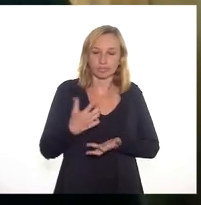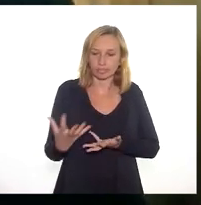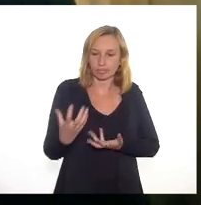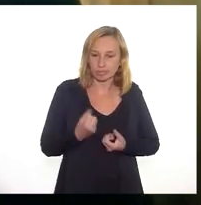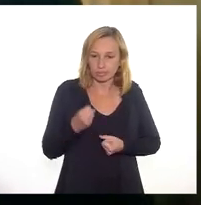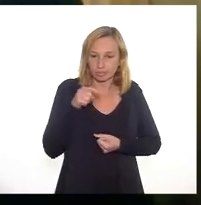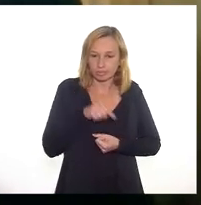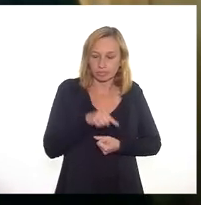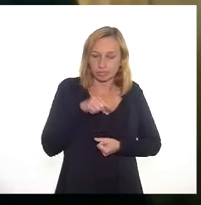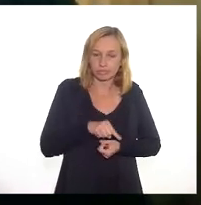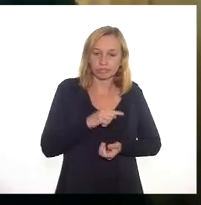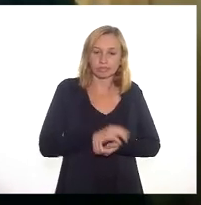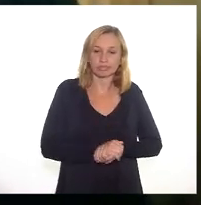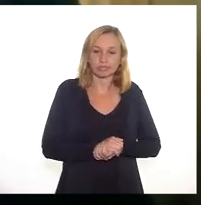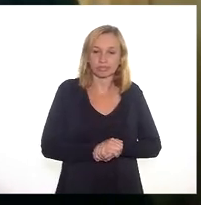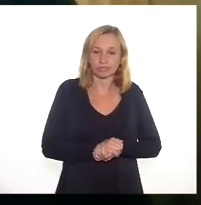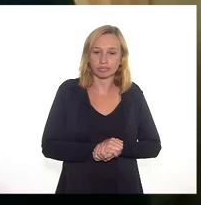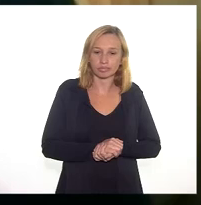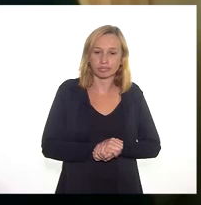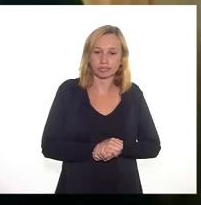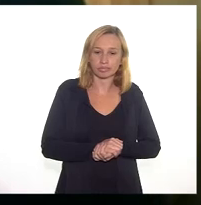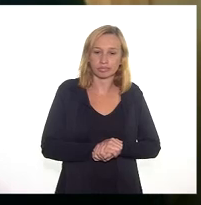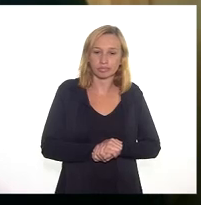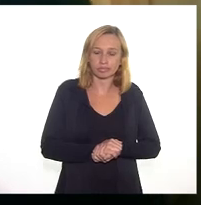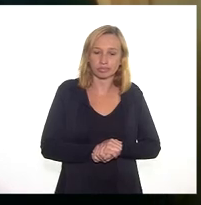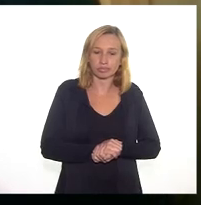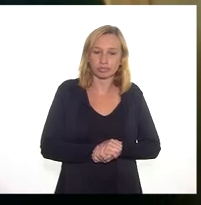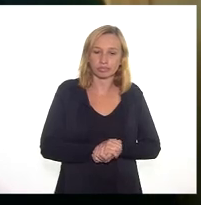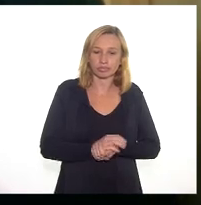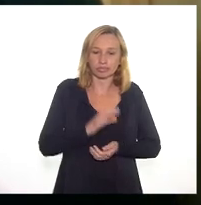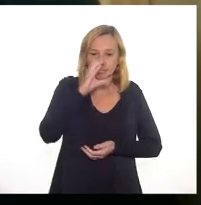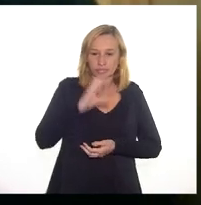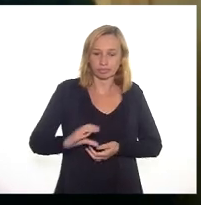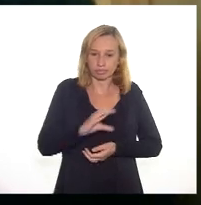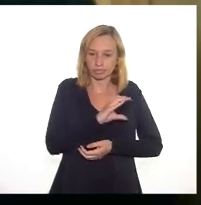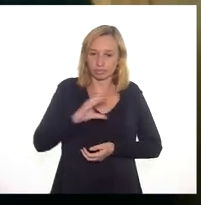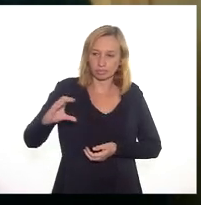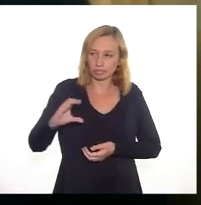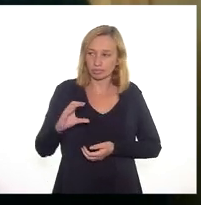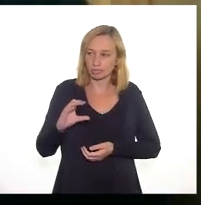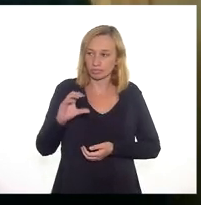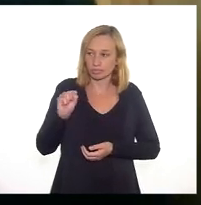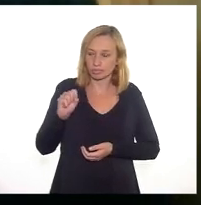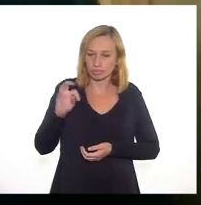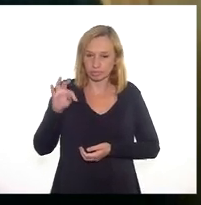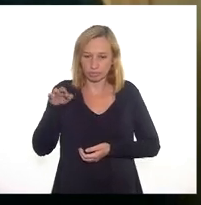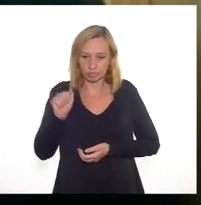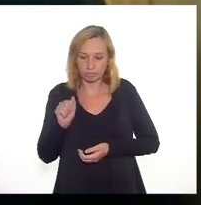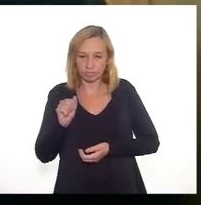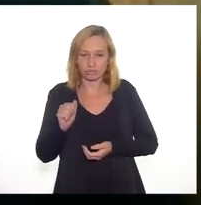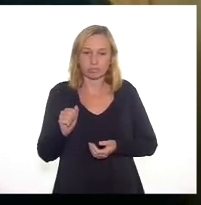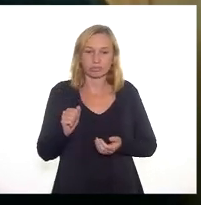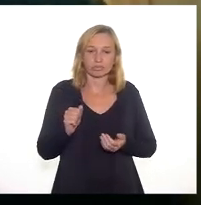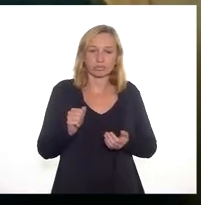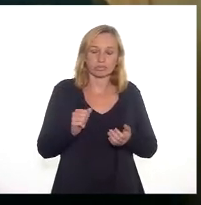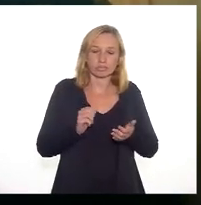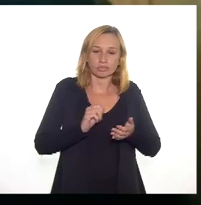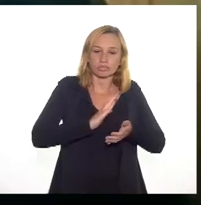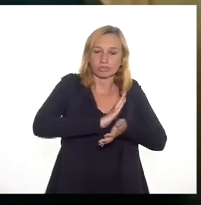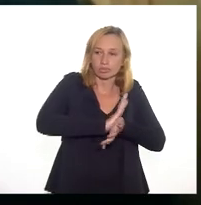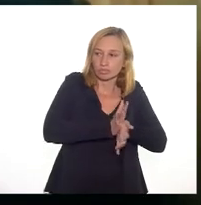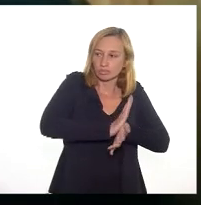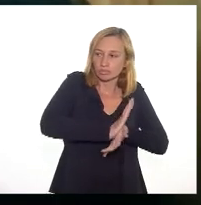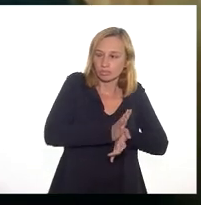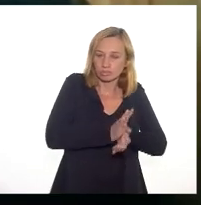aqui uma igreja católica em Osasco, destruíram uma estátua de um santo